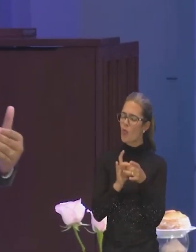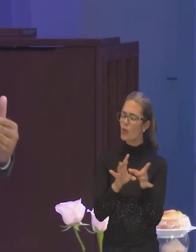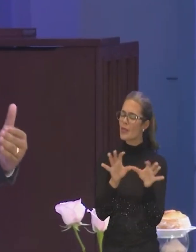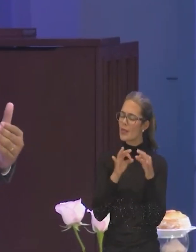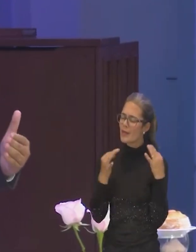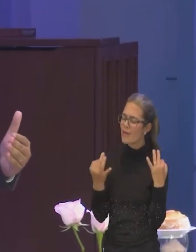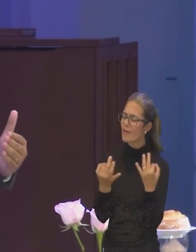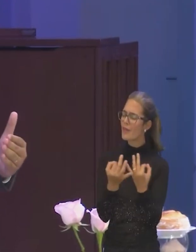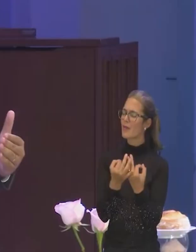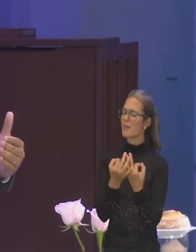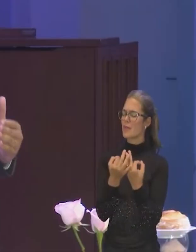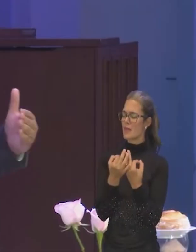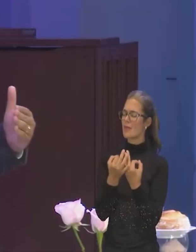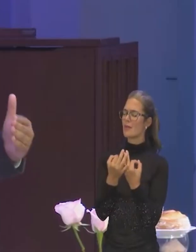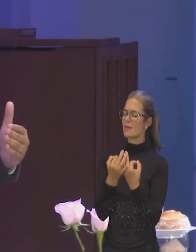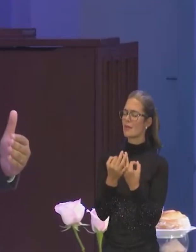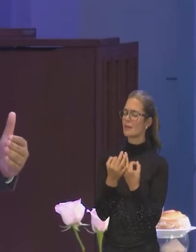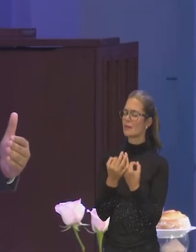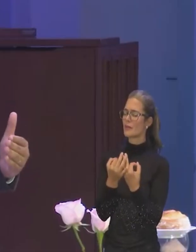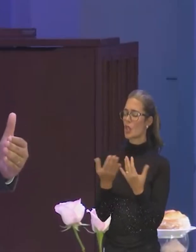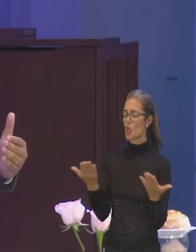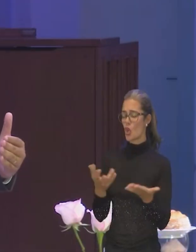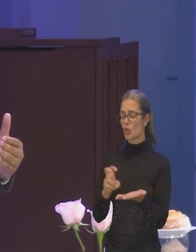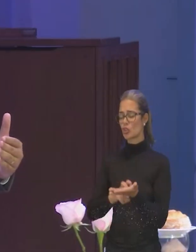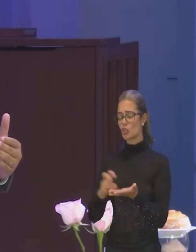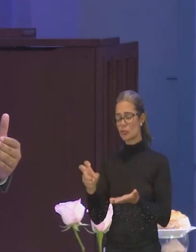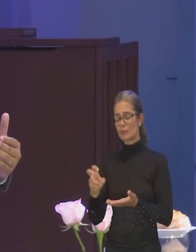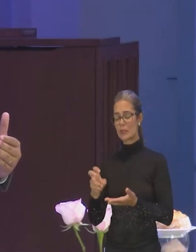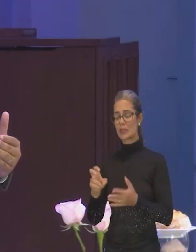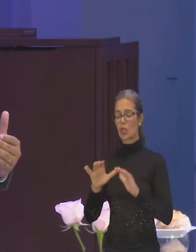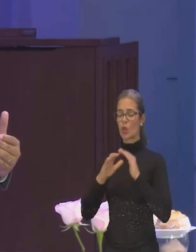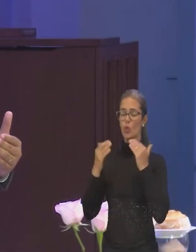Que possamos, Senhor Deus, sair nesta manhã